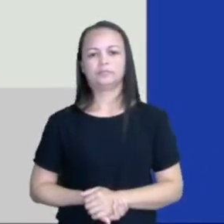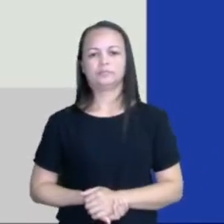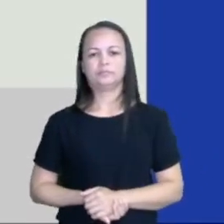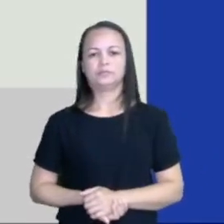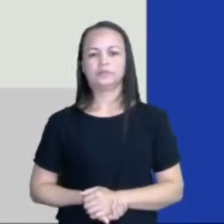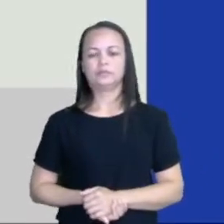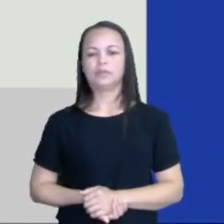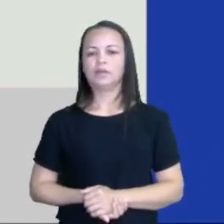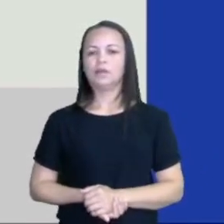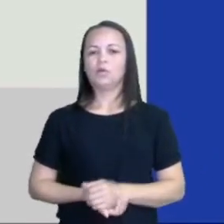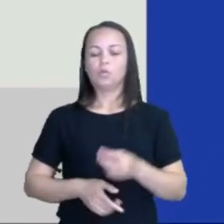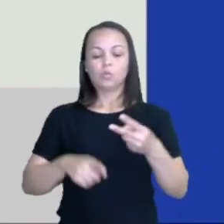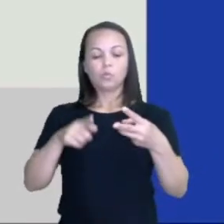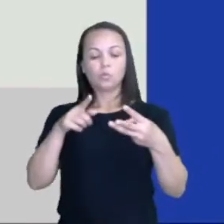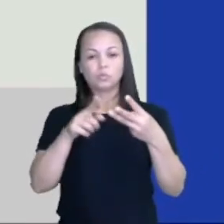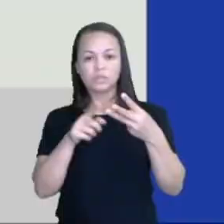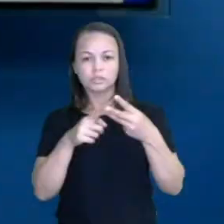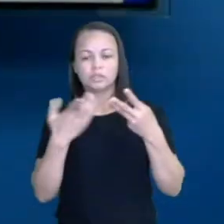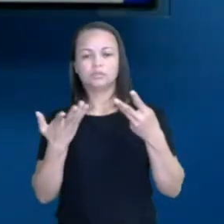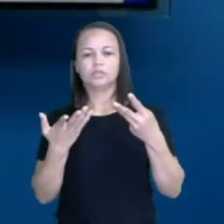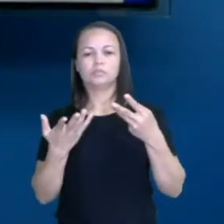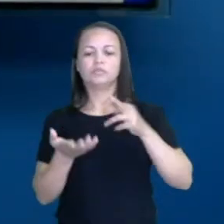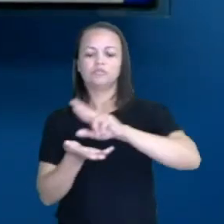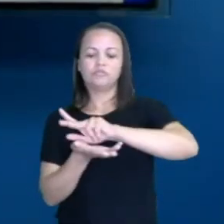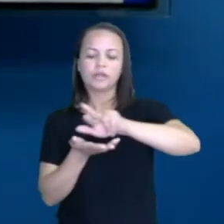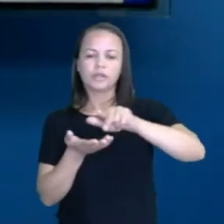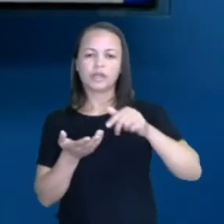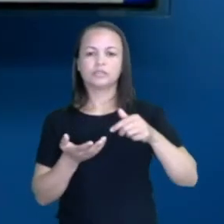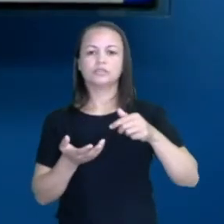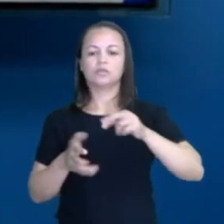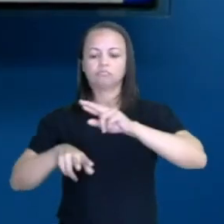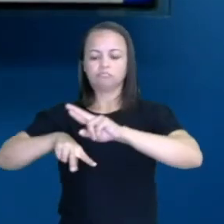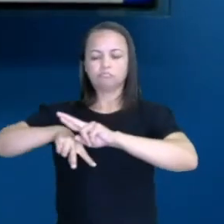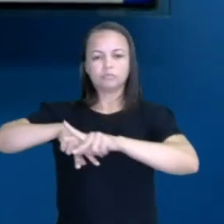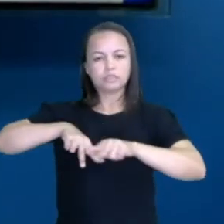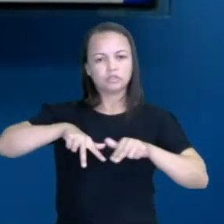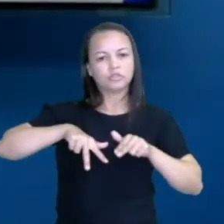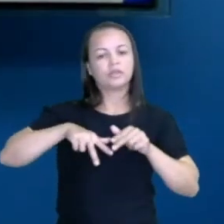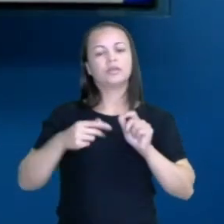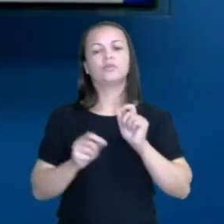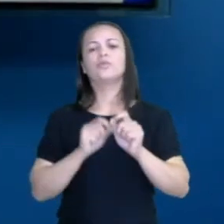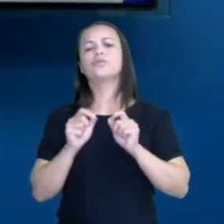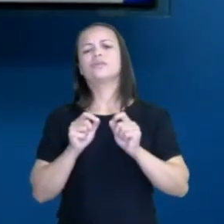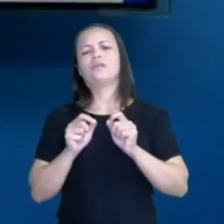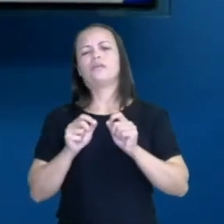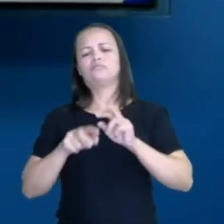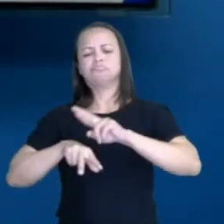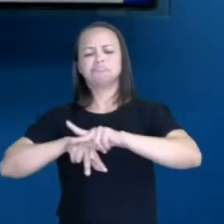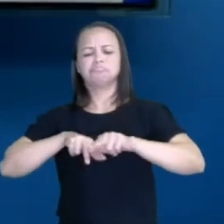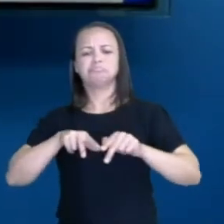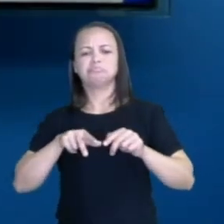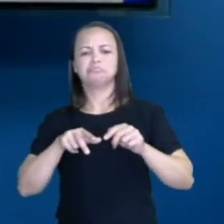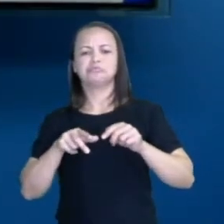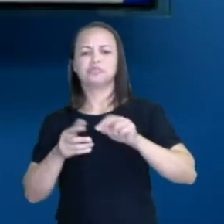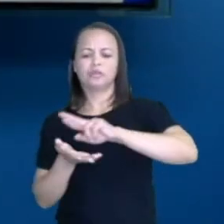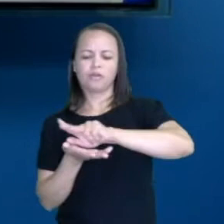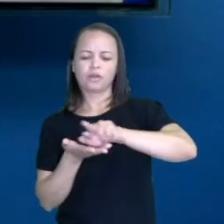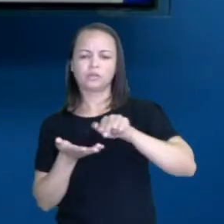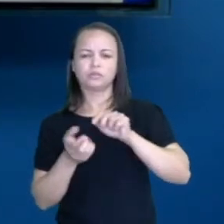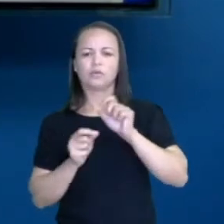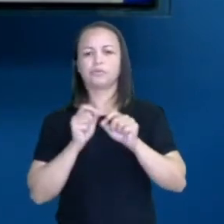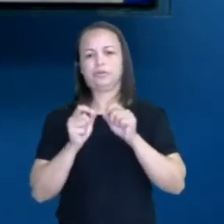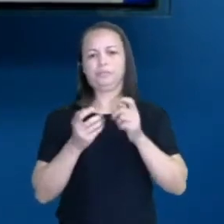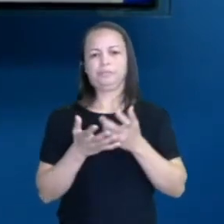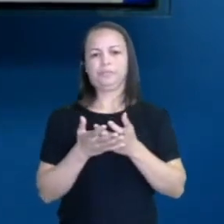O terceiro tipo de variação linguística é a variação de gênero. E o que é a variação de gênero? A variação de gênero